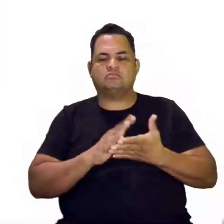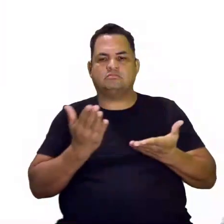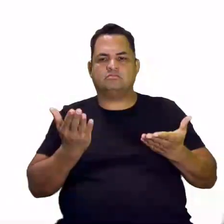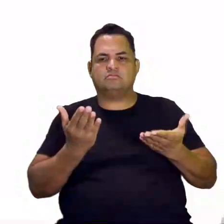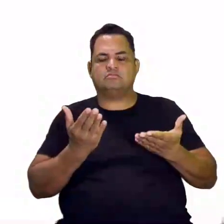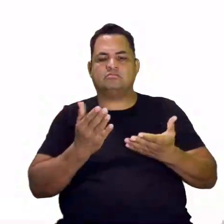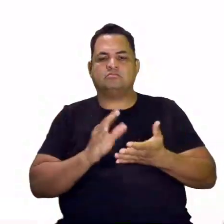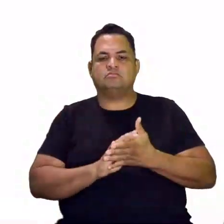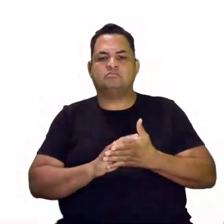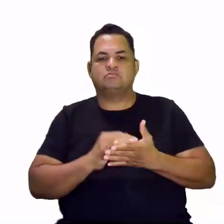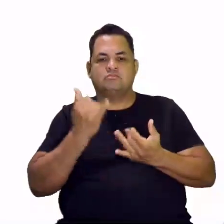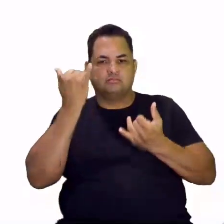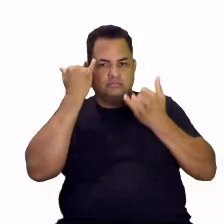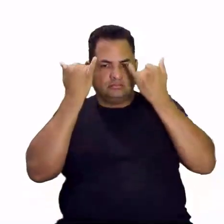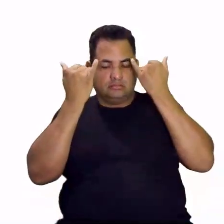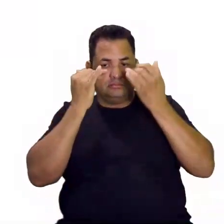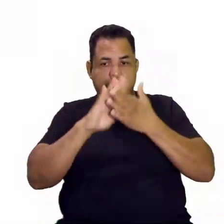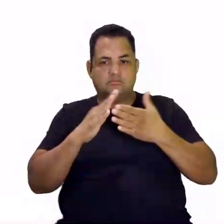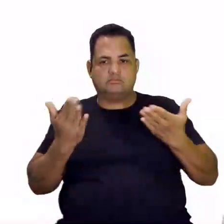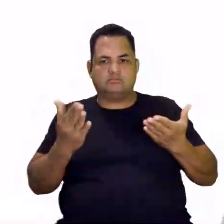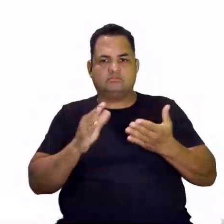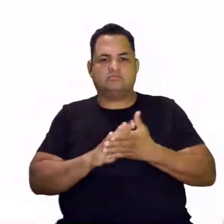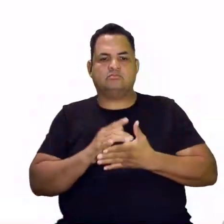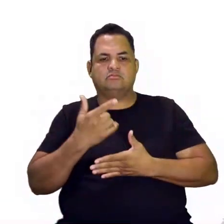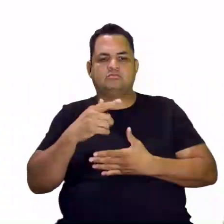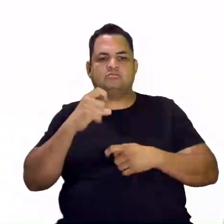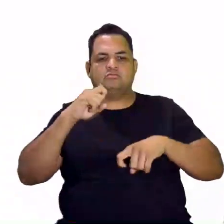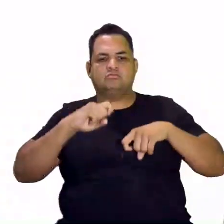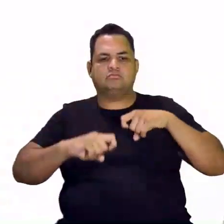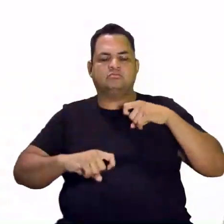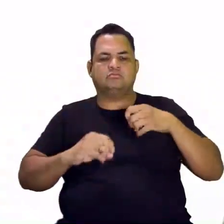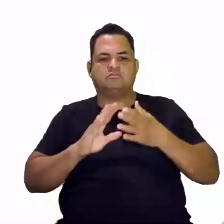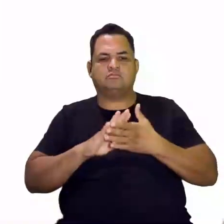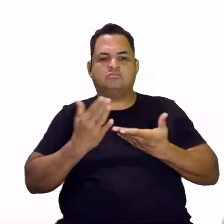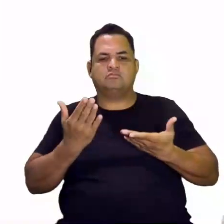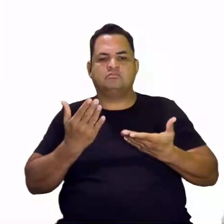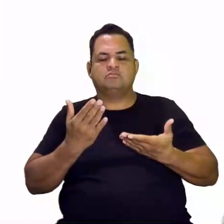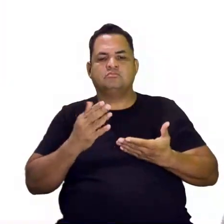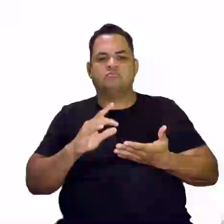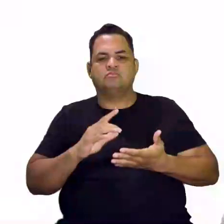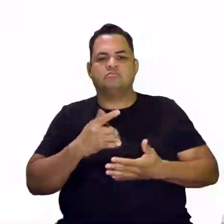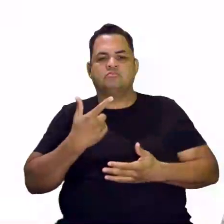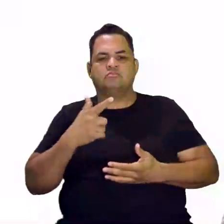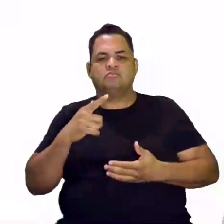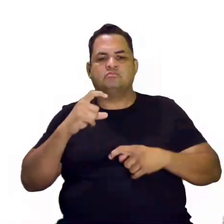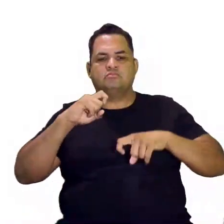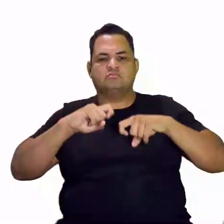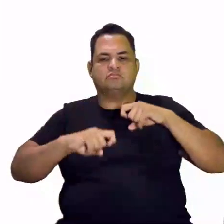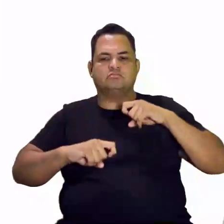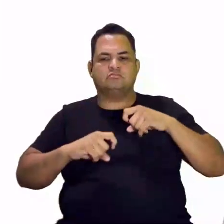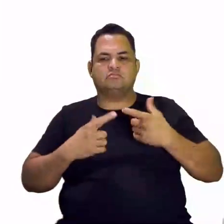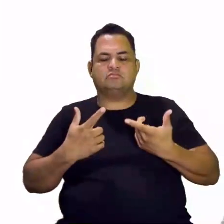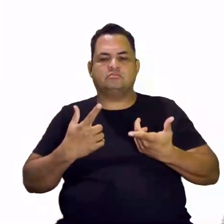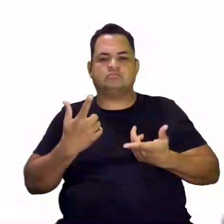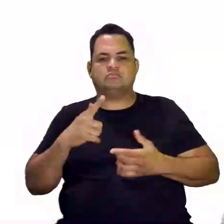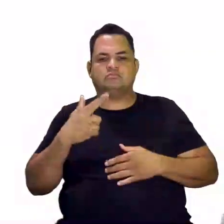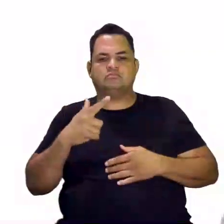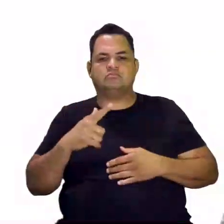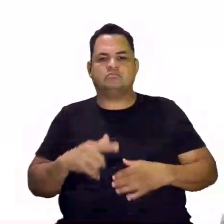informações, porque quando a gente fala de processo assexuado, a bactéria, vamos colocar aqui só para você entender, ela está